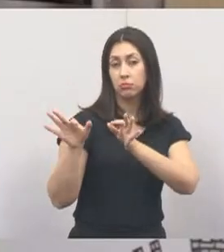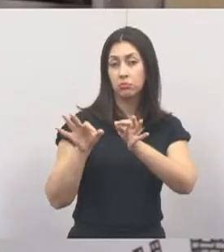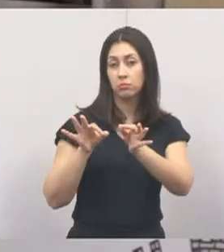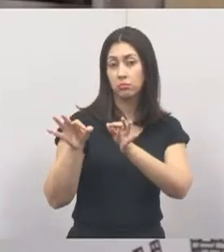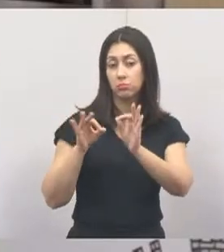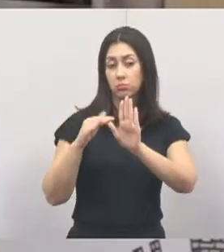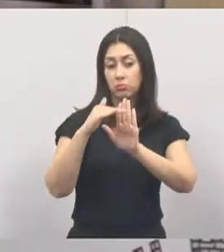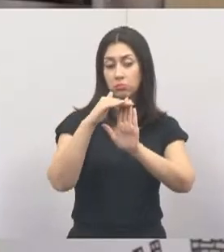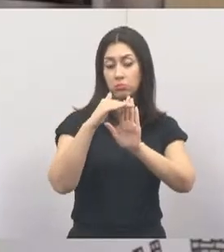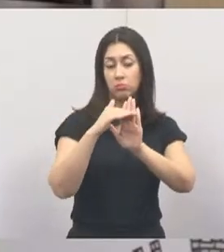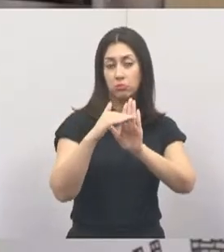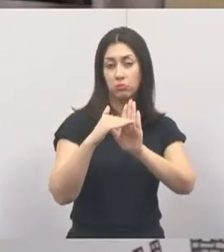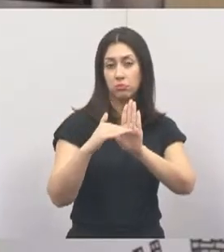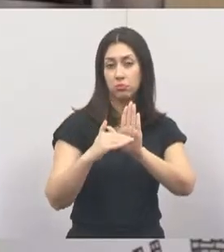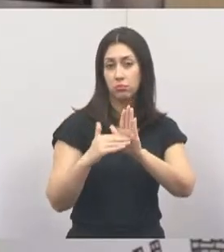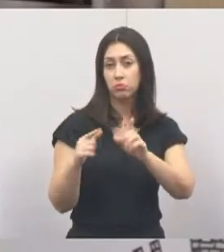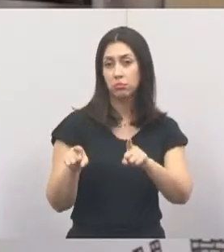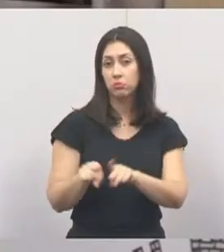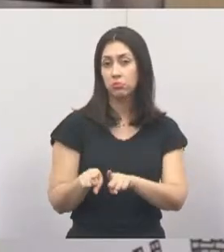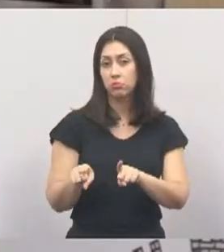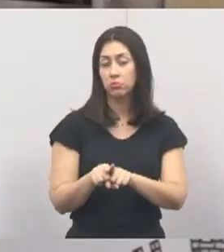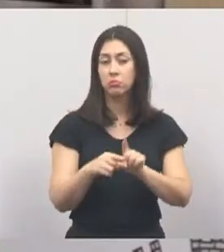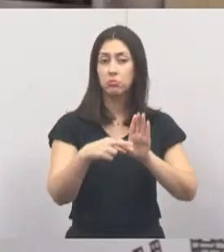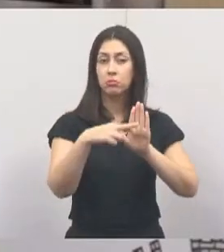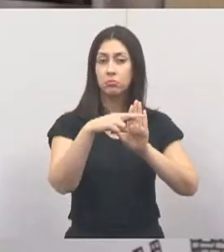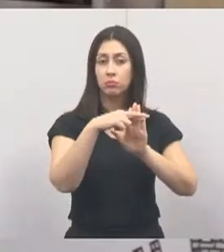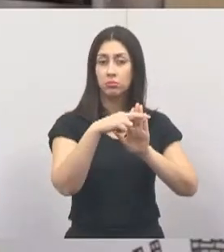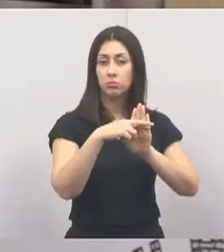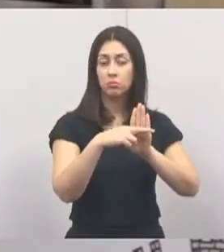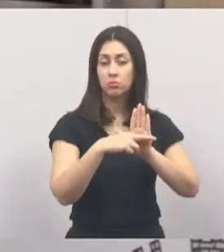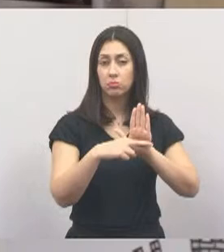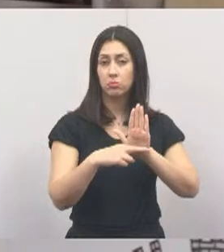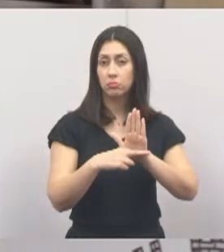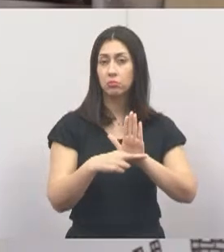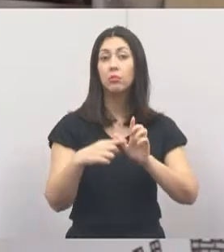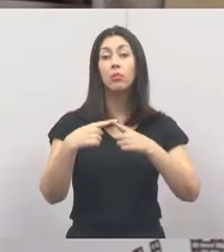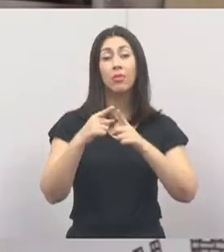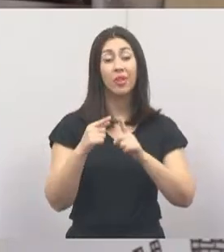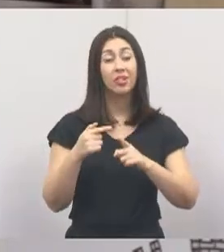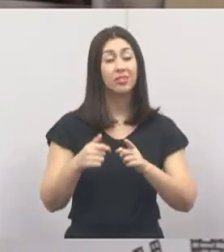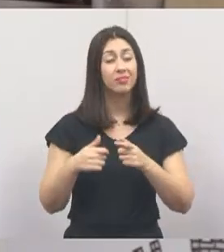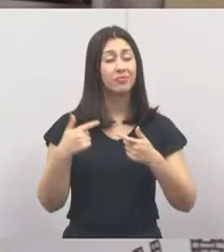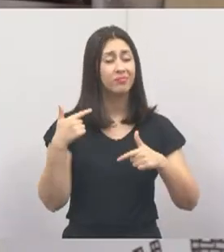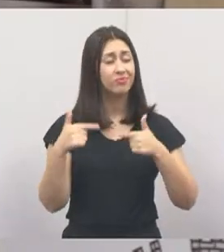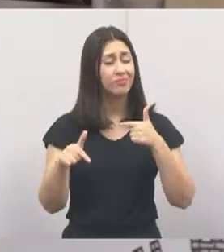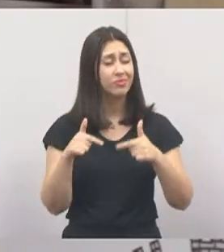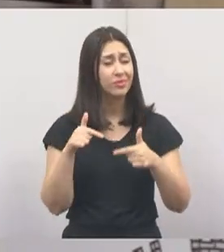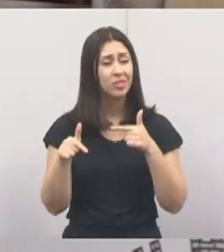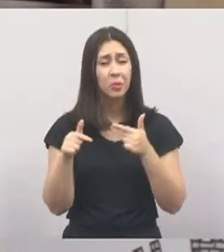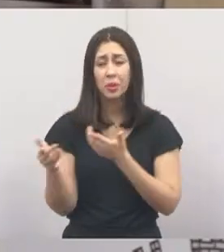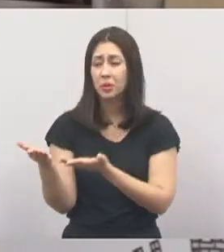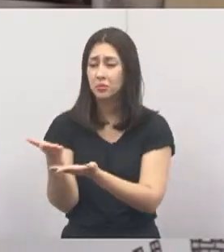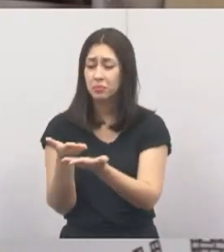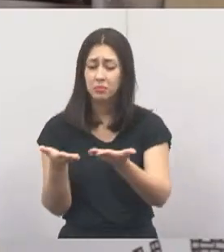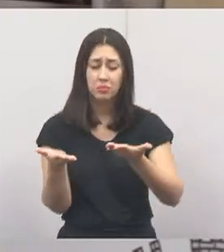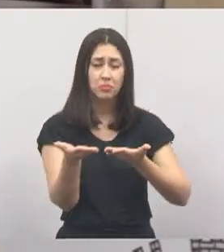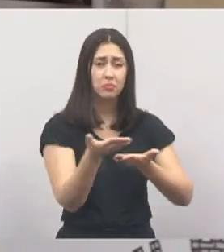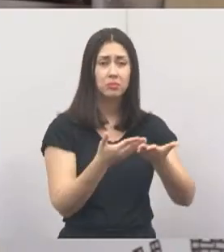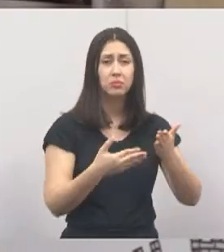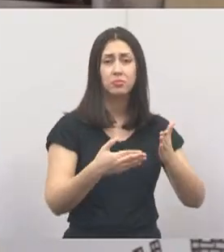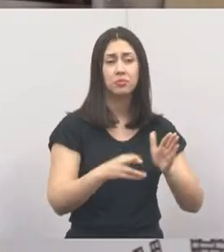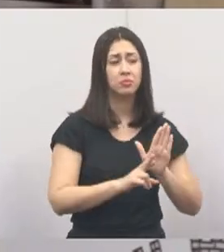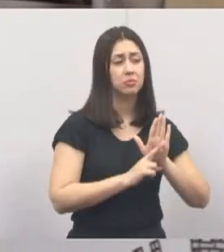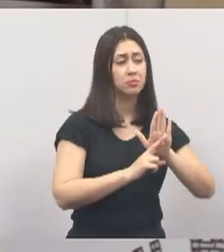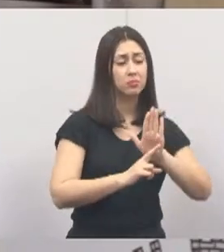classificação e da instrução normativa, depois de um complexo trabalho ouvindo representantes de todos os departamentos